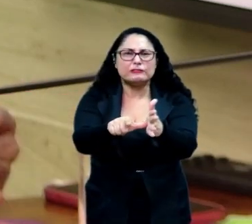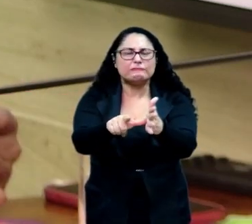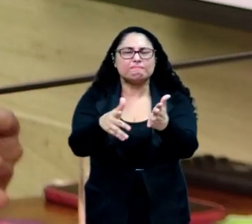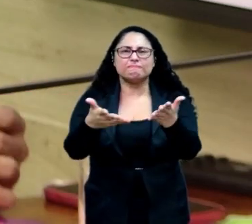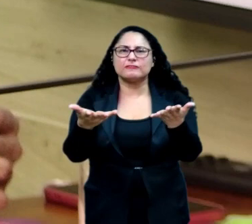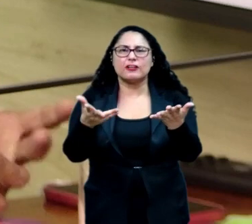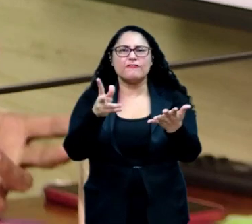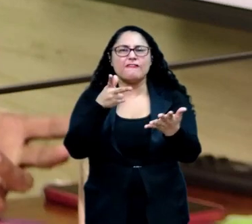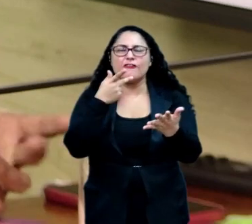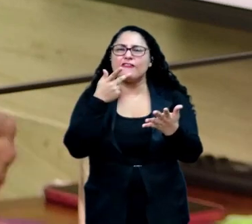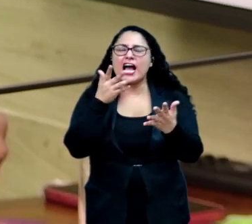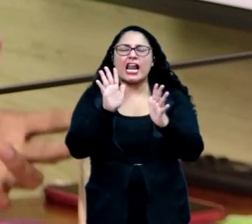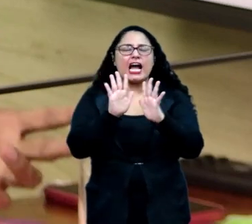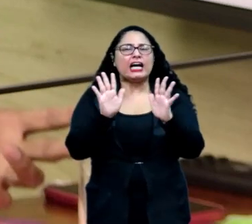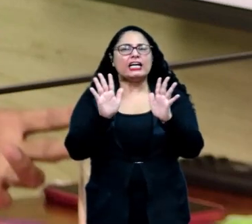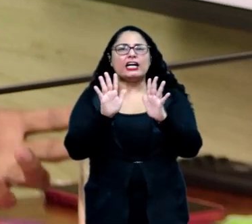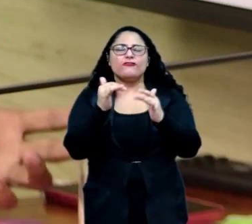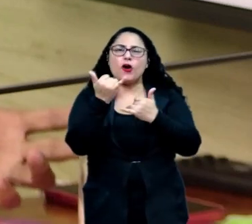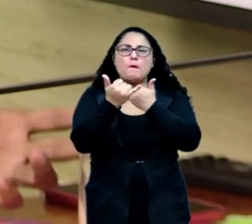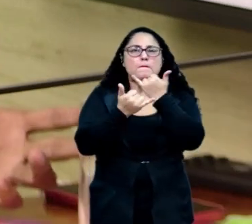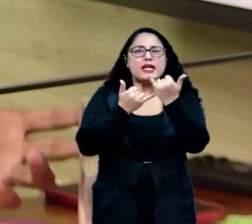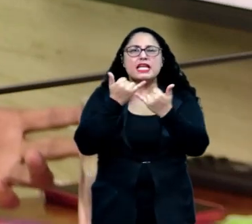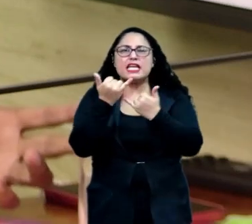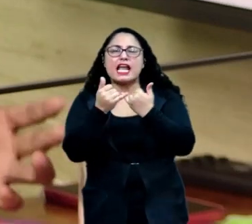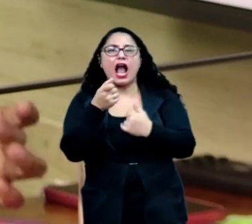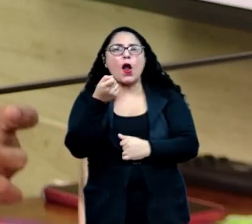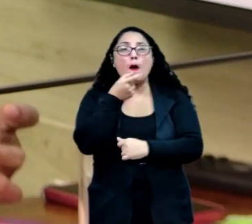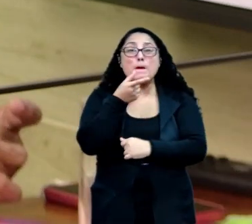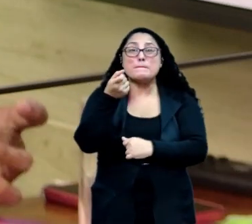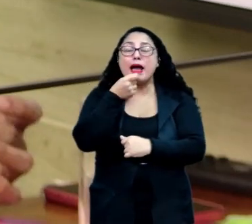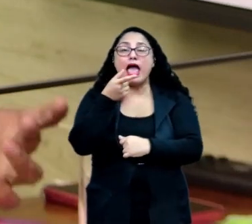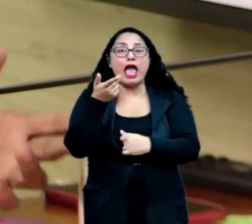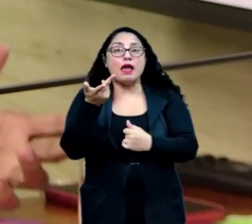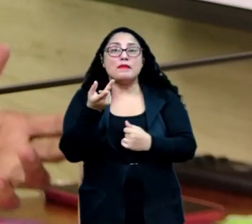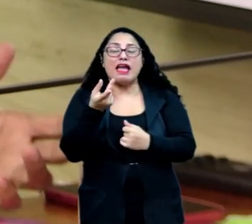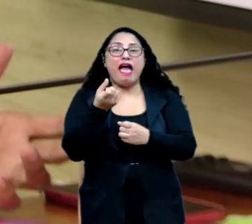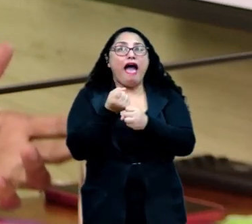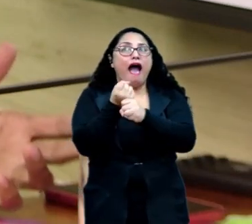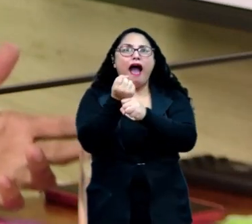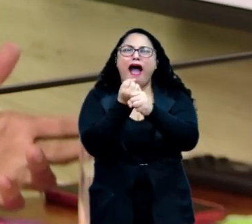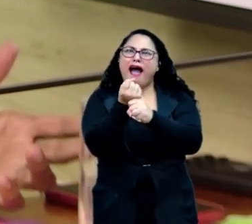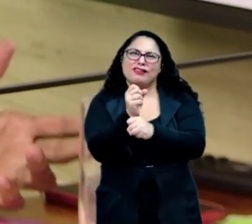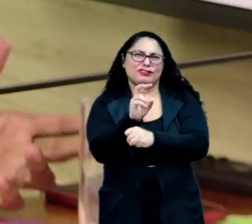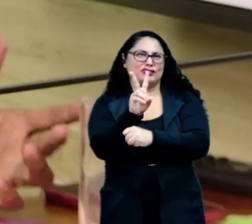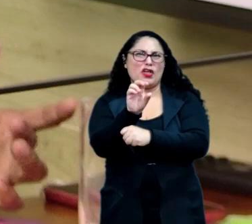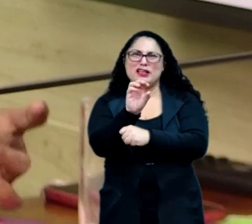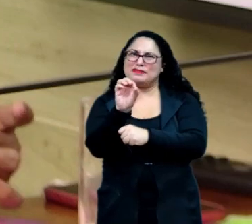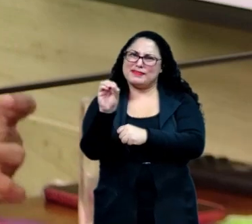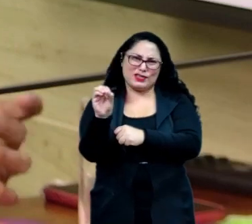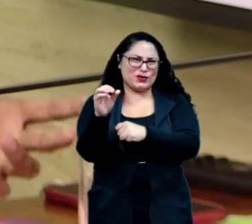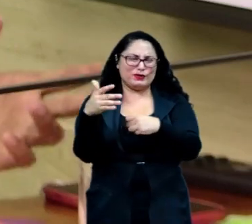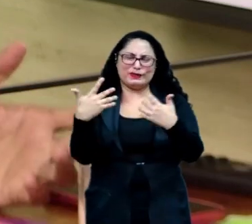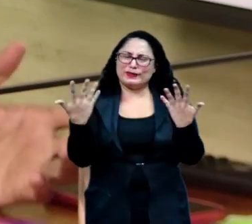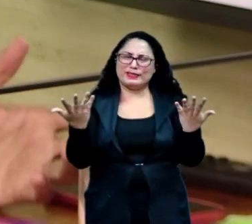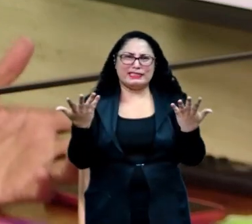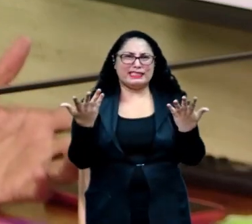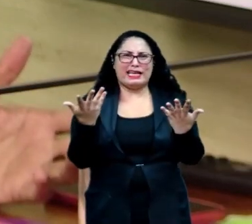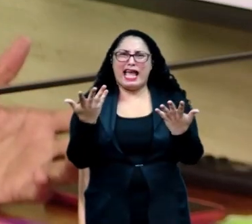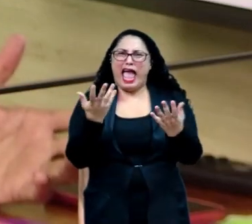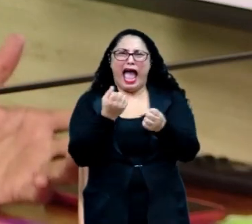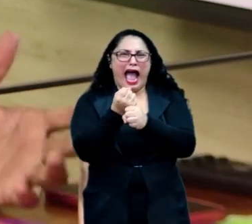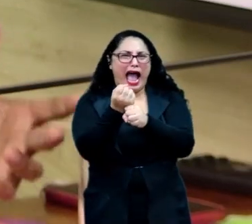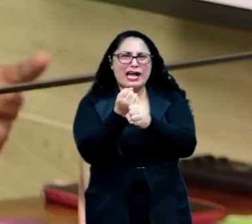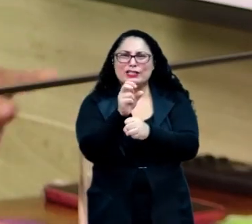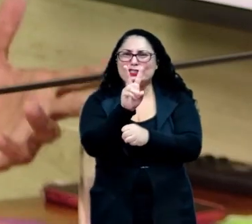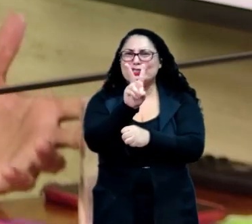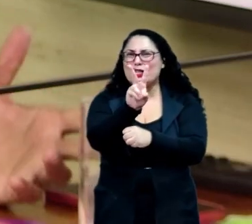Eu não vou falar nem assim, eu vou brincar com um meme, né, que fala assim, é tão anos 2000, né? É tão anos